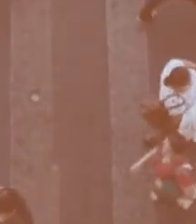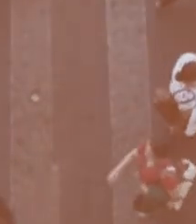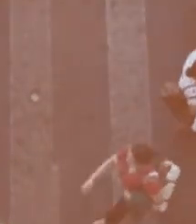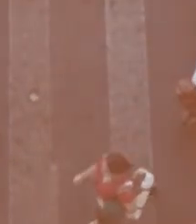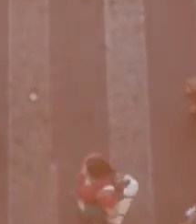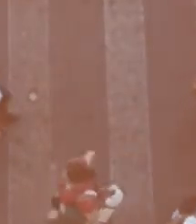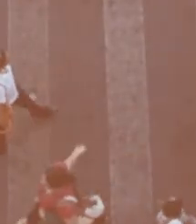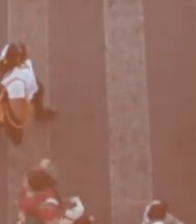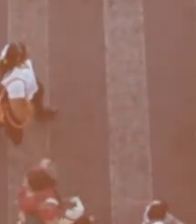ano